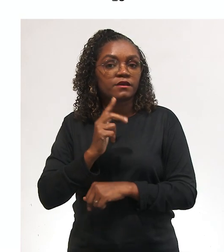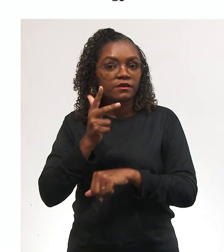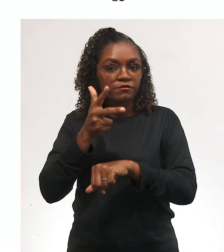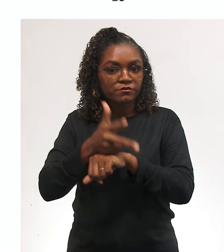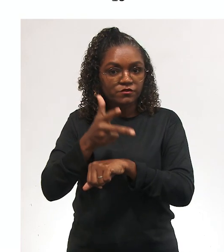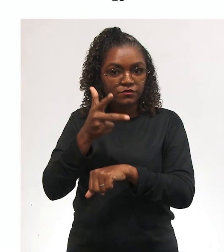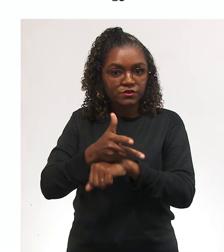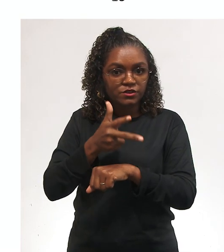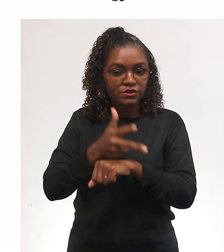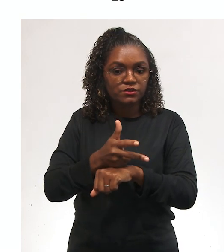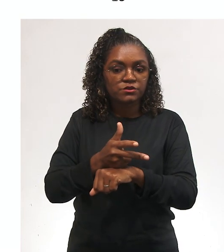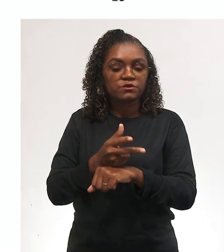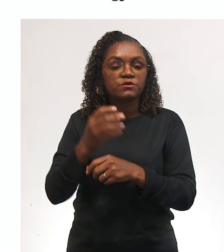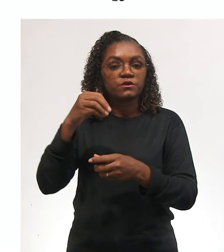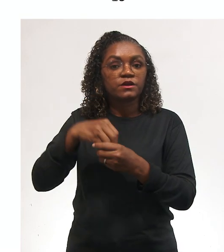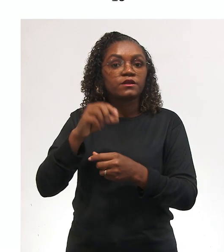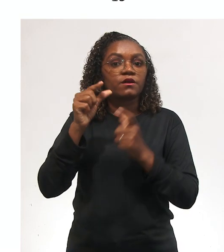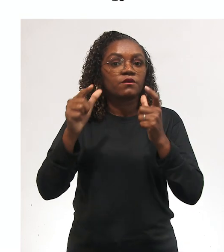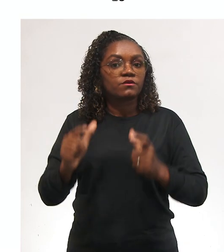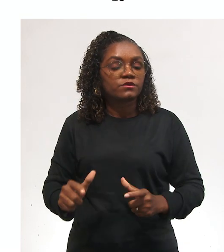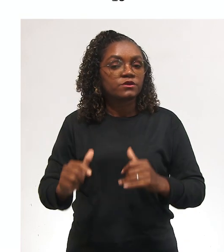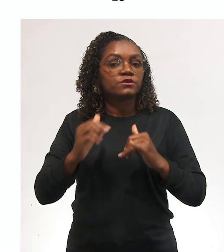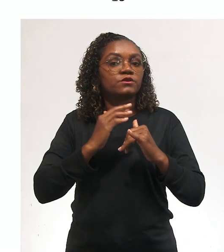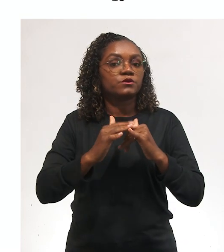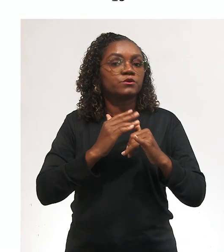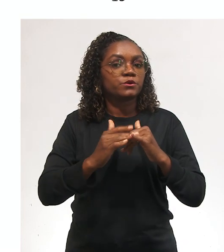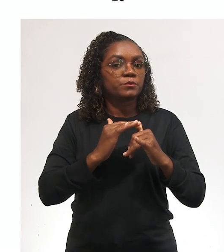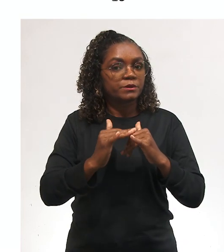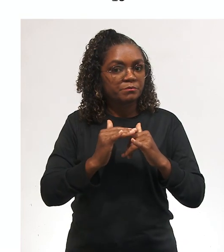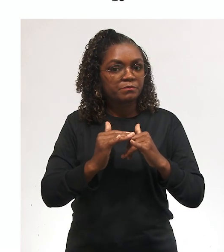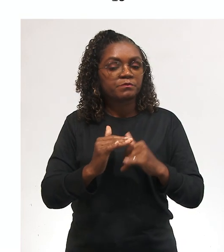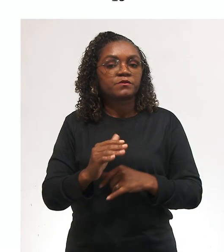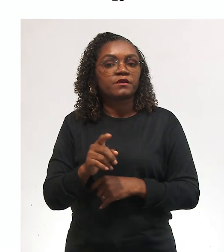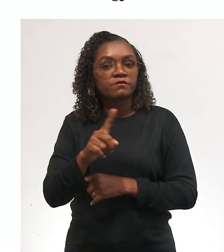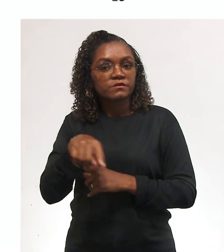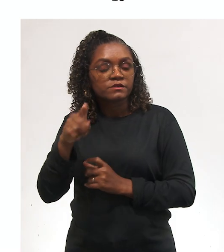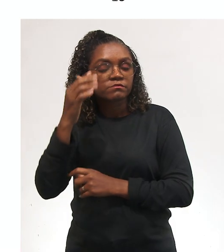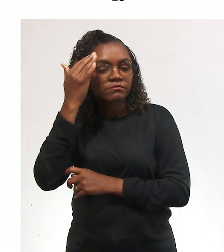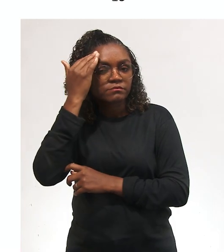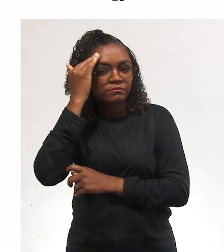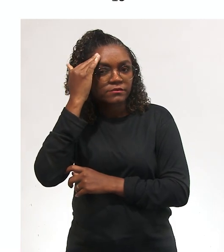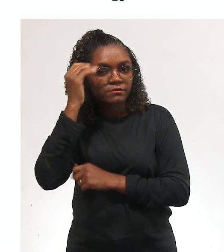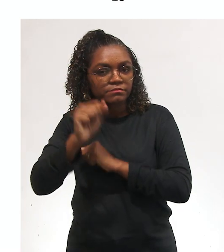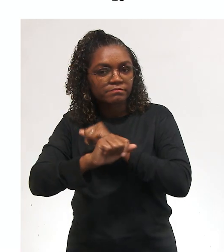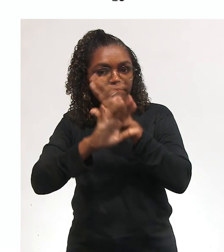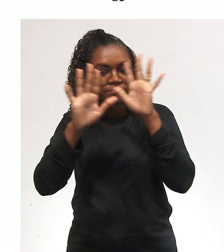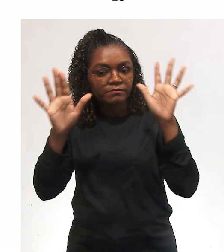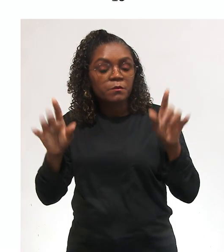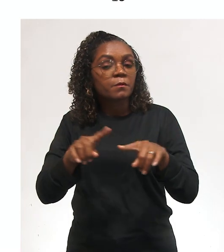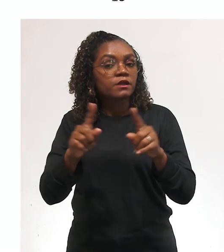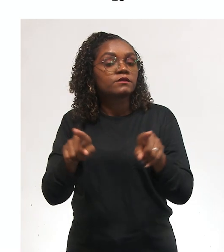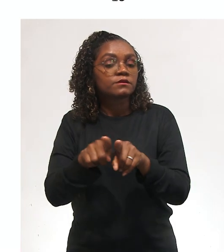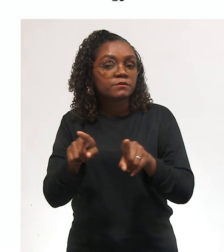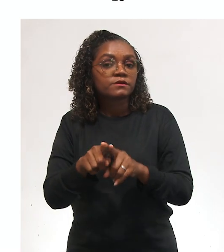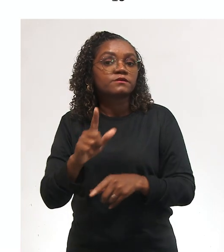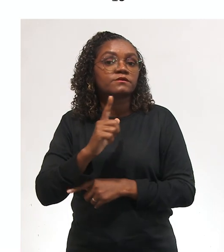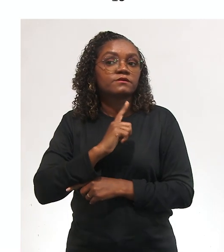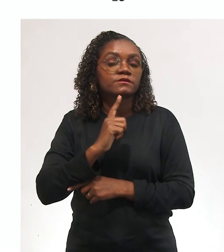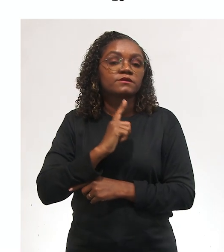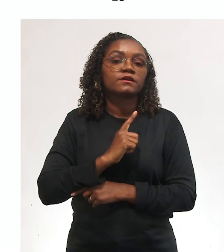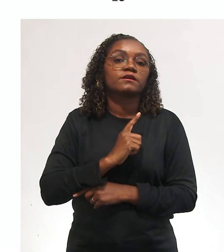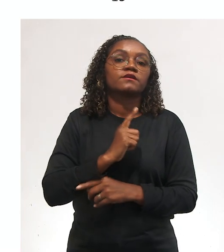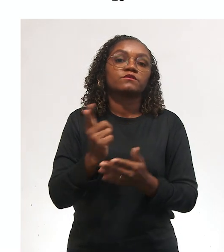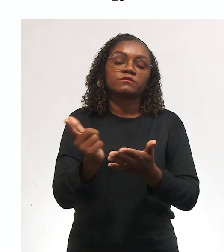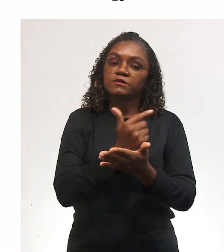a gente está propondo que você assista esse vídeo aqui, que está no YouTube, tá? E para entender um pouquinho mais, você pode ler